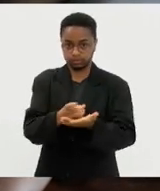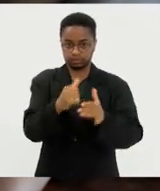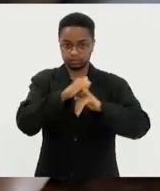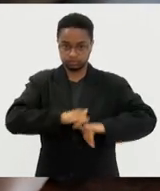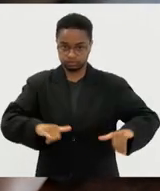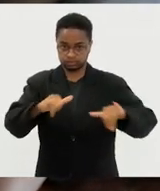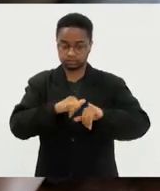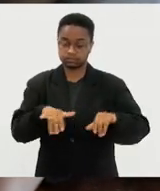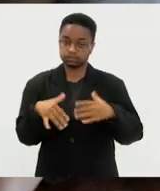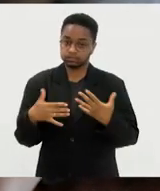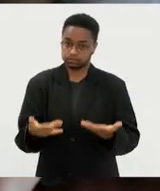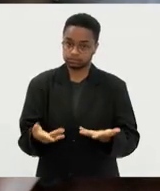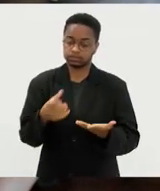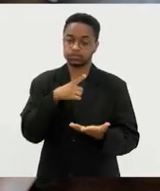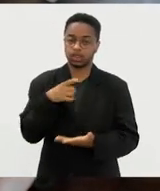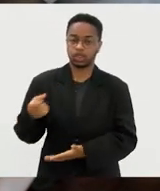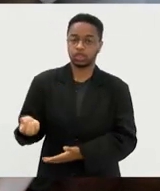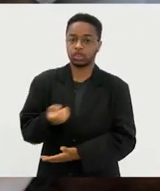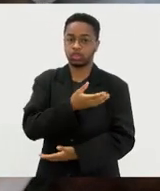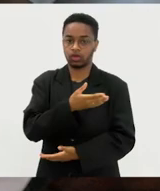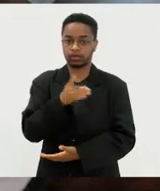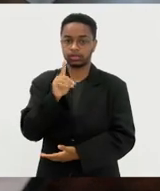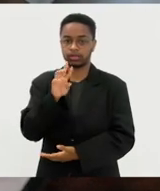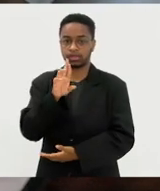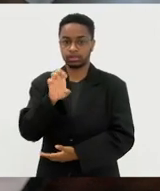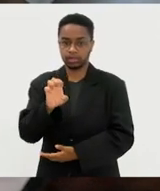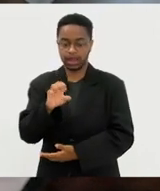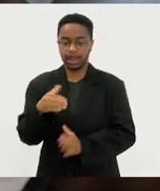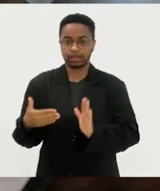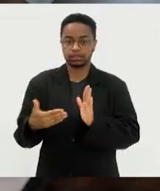tributária trouxe uma nova DRE até